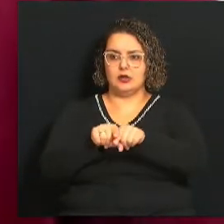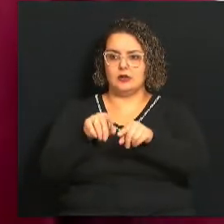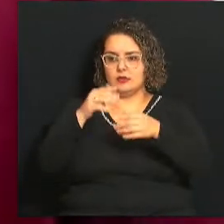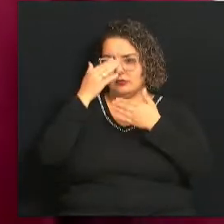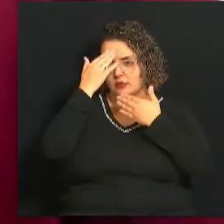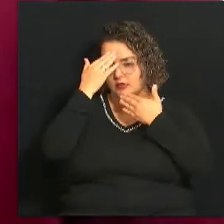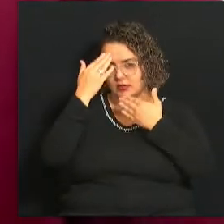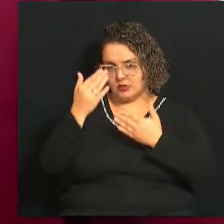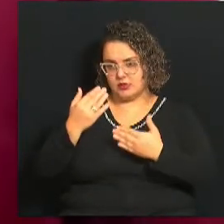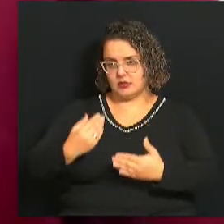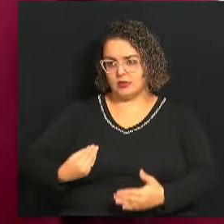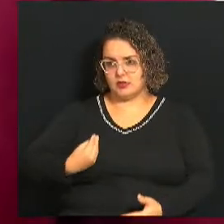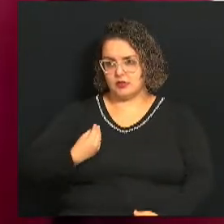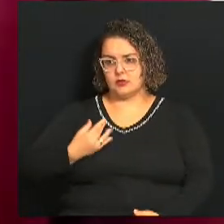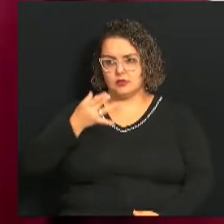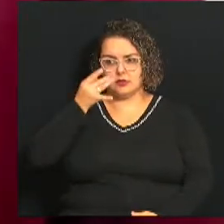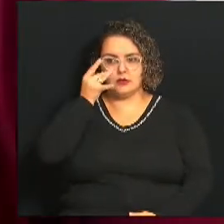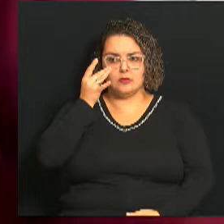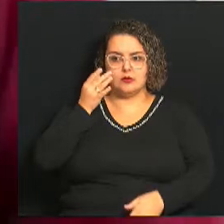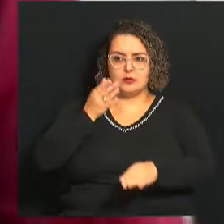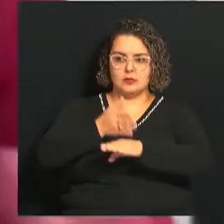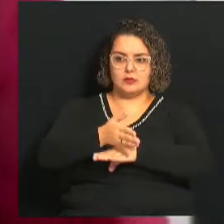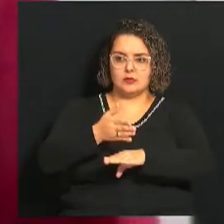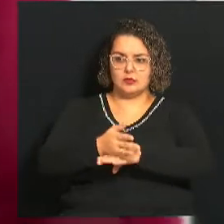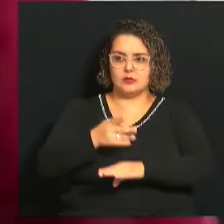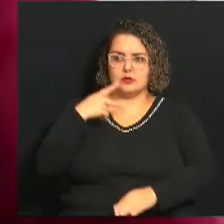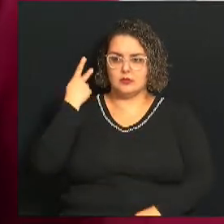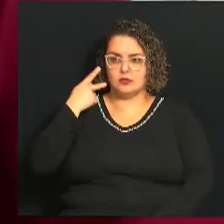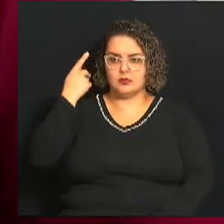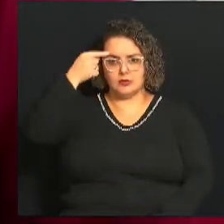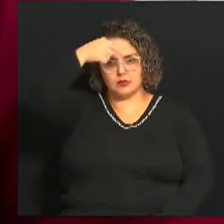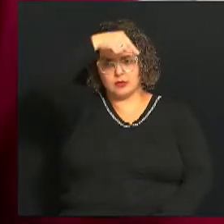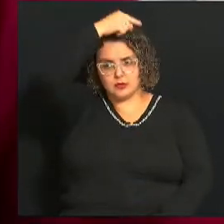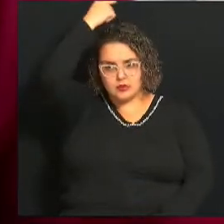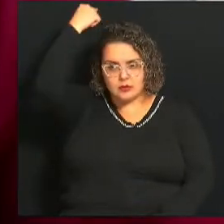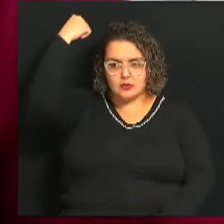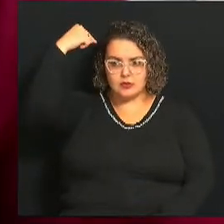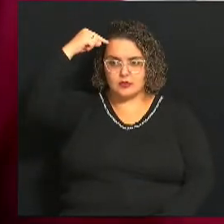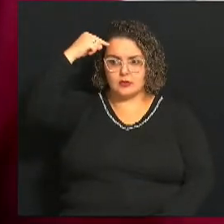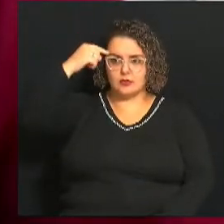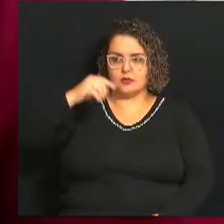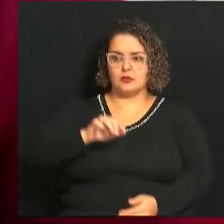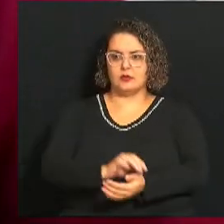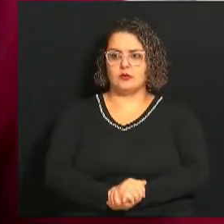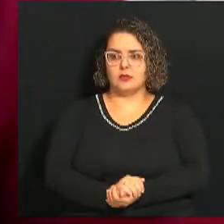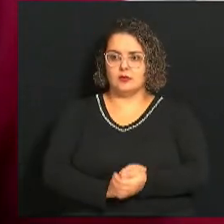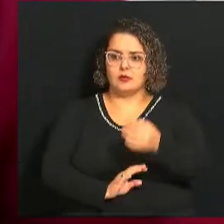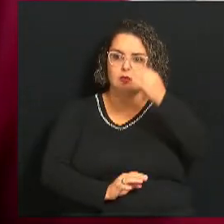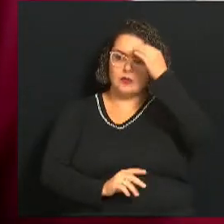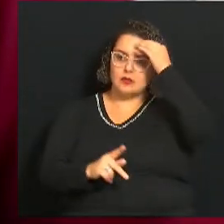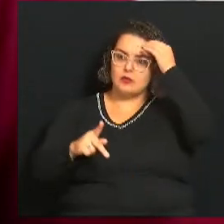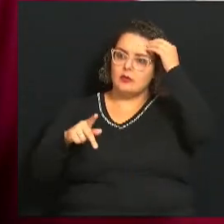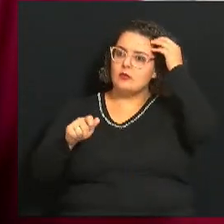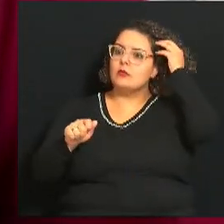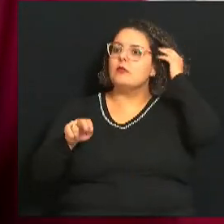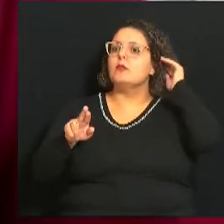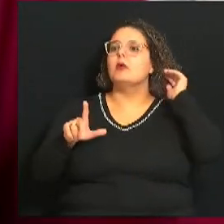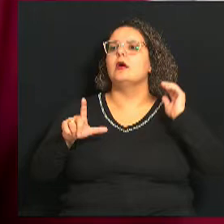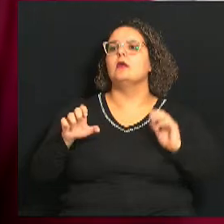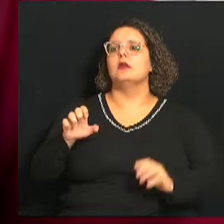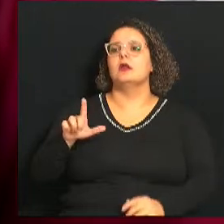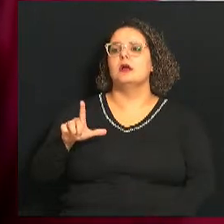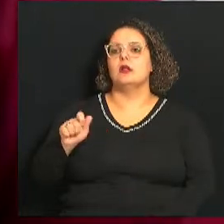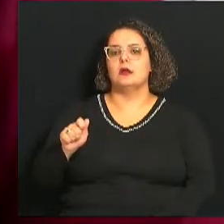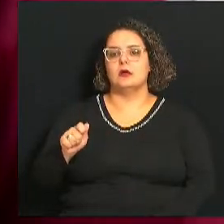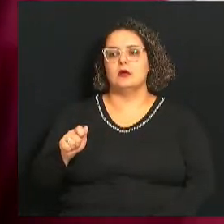a presença e participação do vereador Gaspar, do nosso Paulela, secretário de Serviço Público,